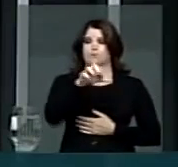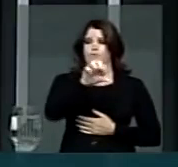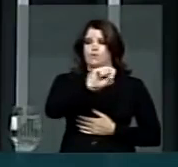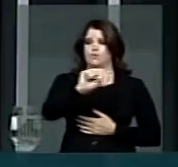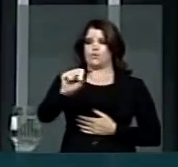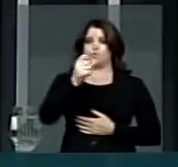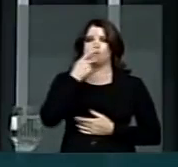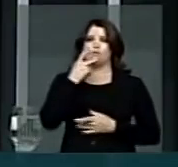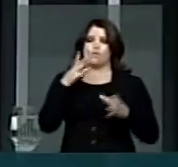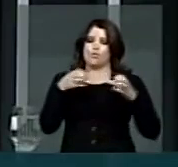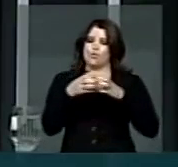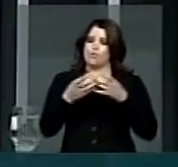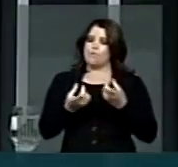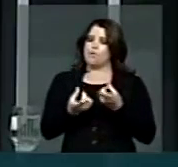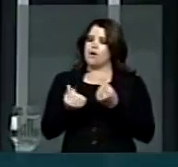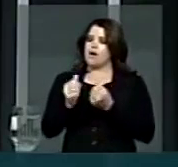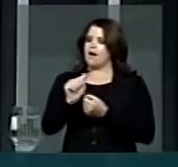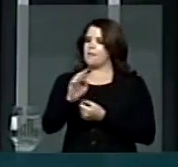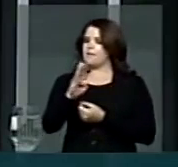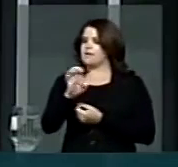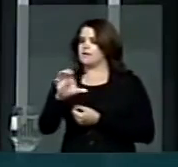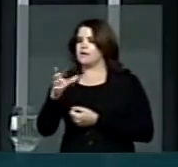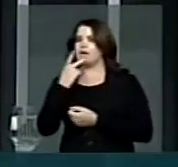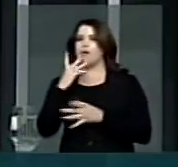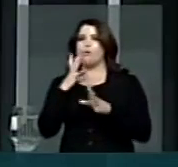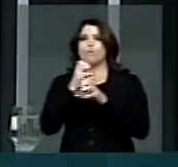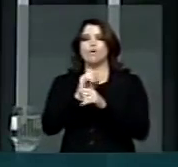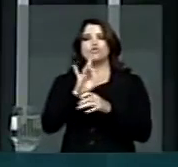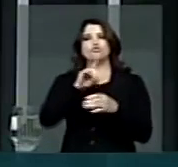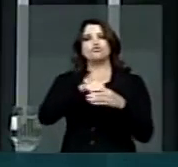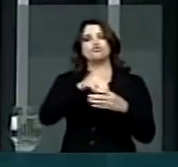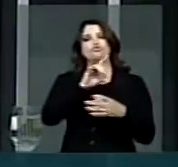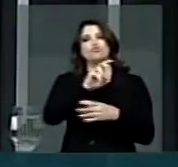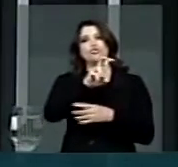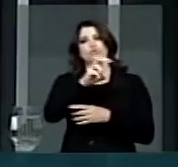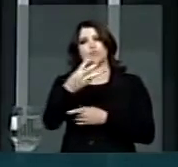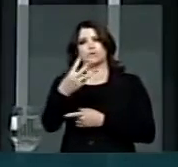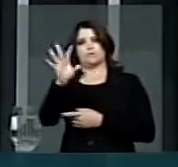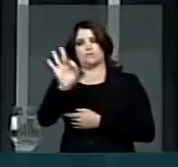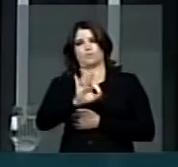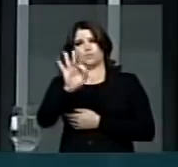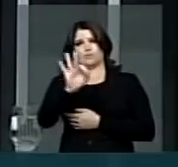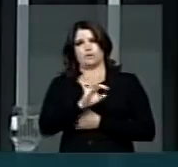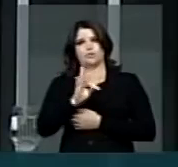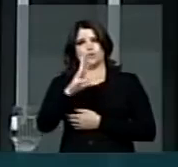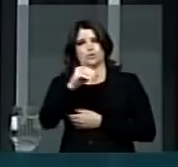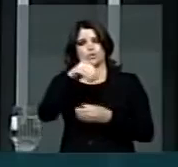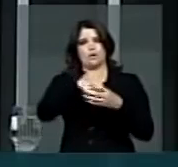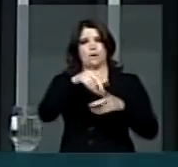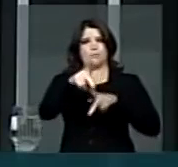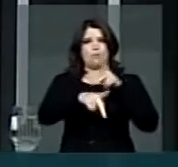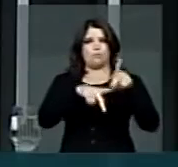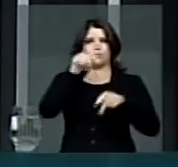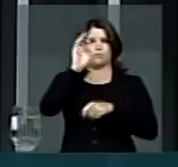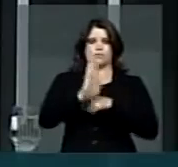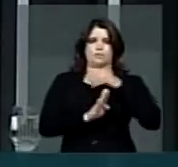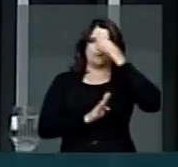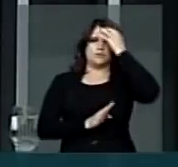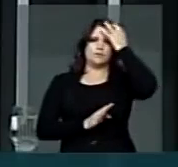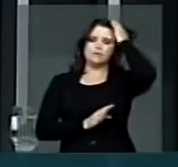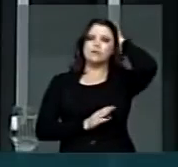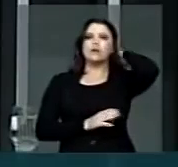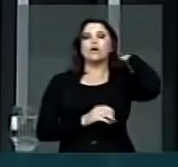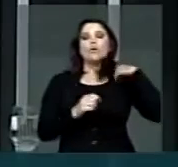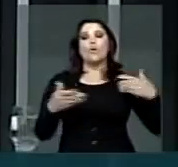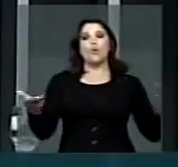as classes A, B e C somavam apenas 53% da população brasileira,